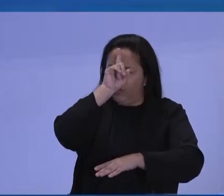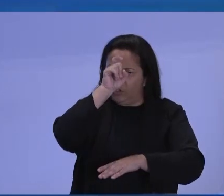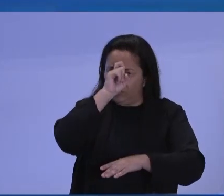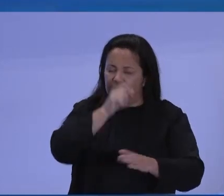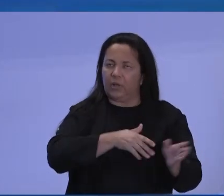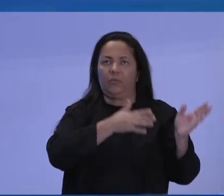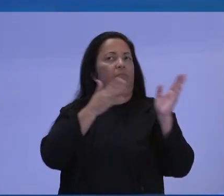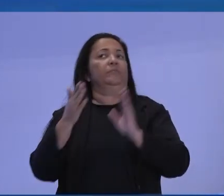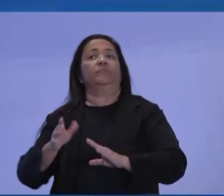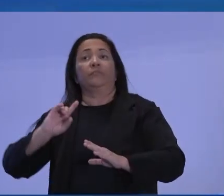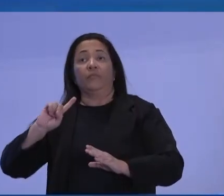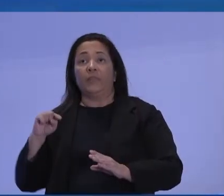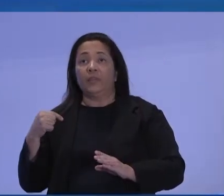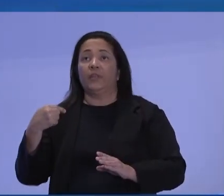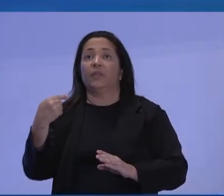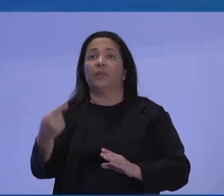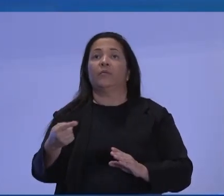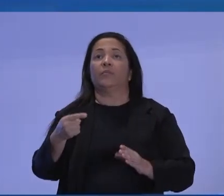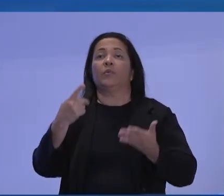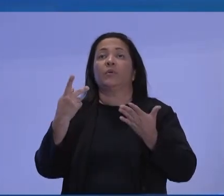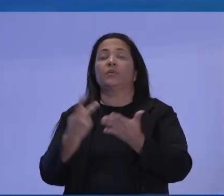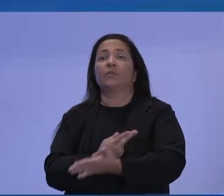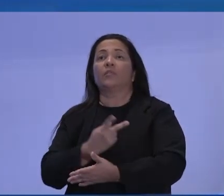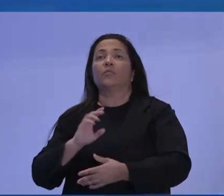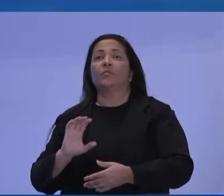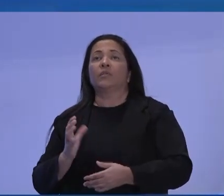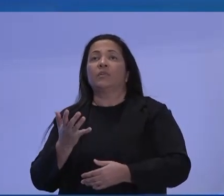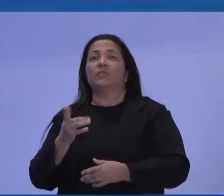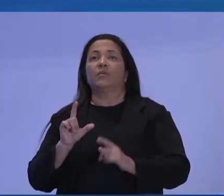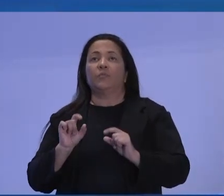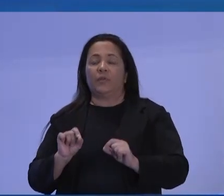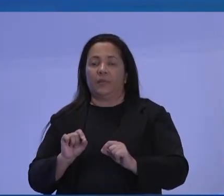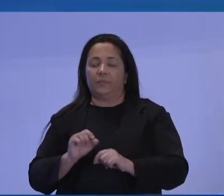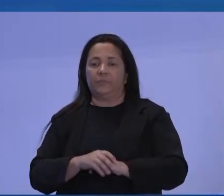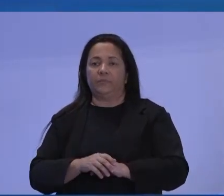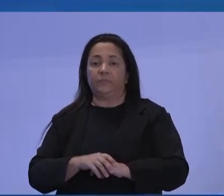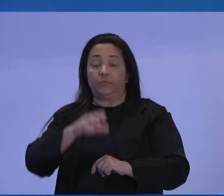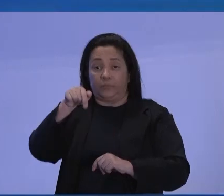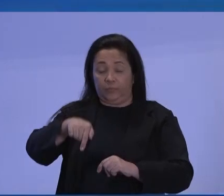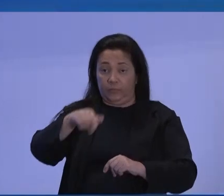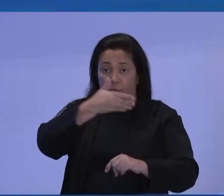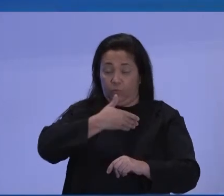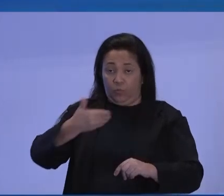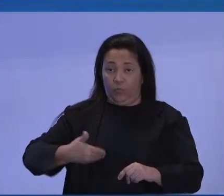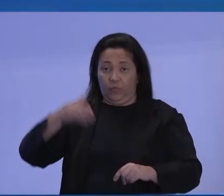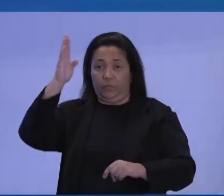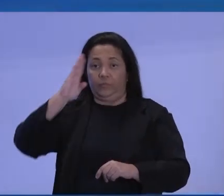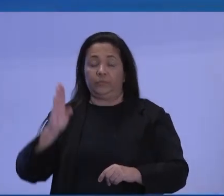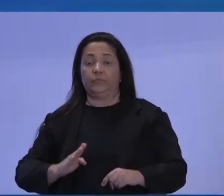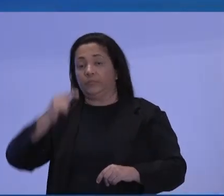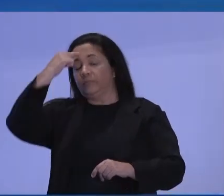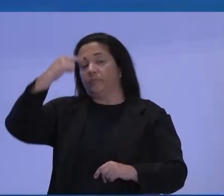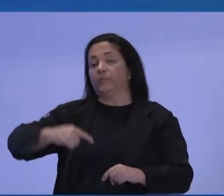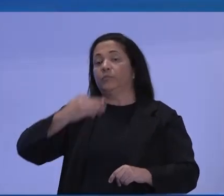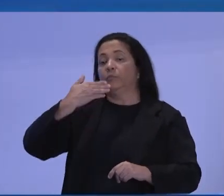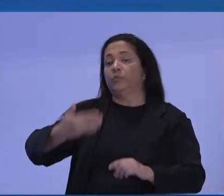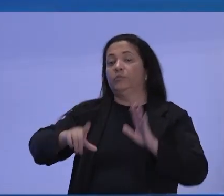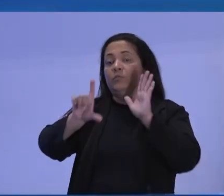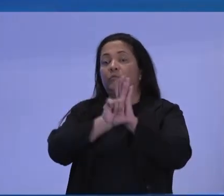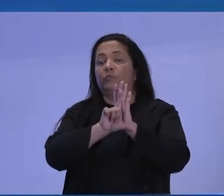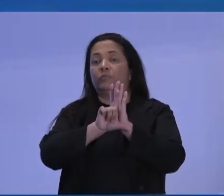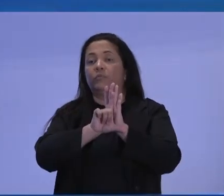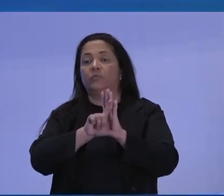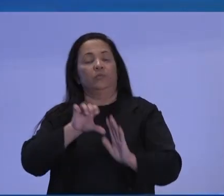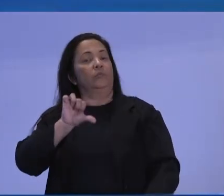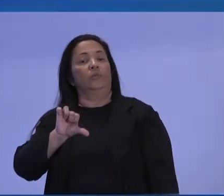iniciativa inovadora para a ressignificação social da doença, o Brasil determina, através da Lei